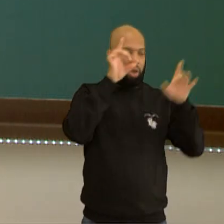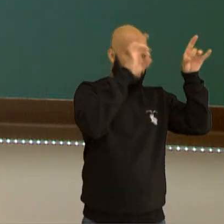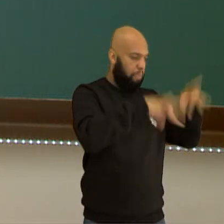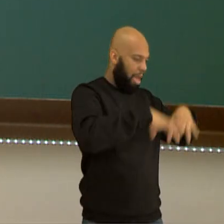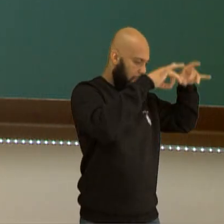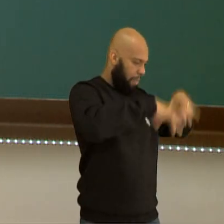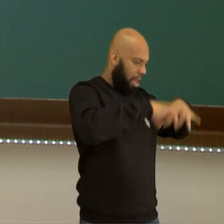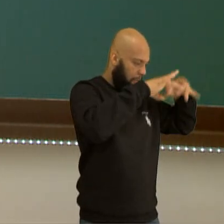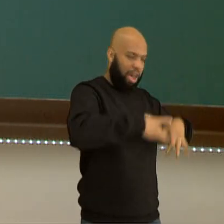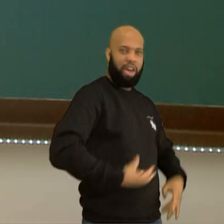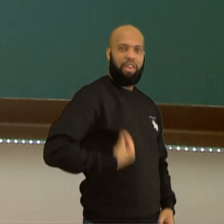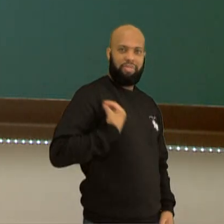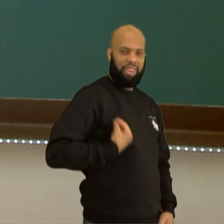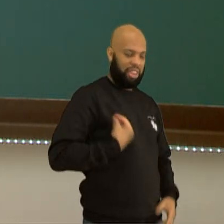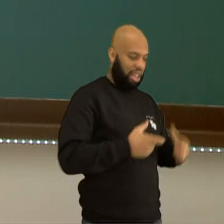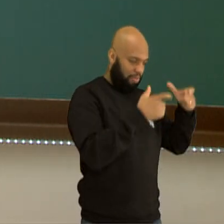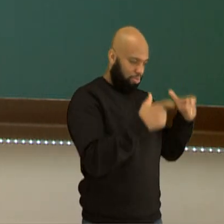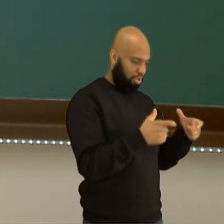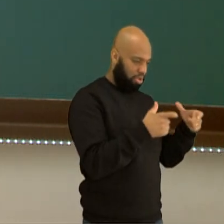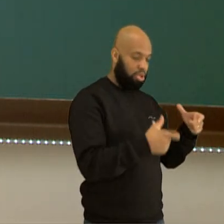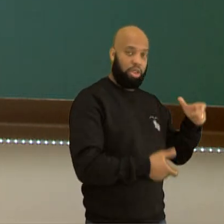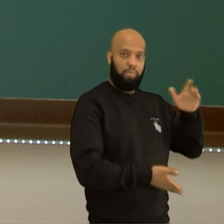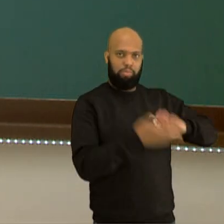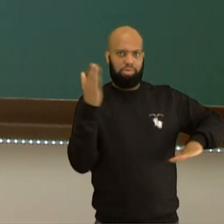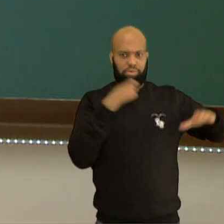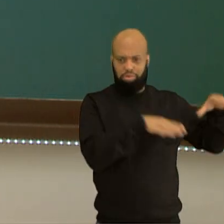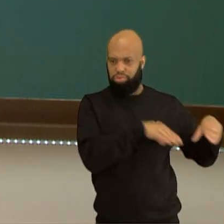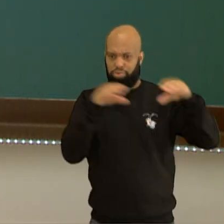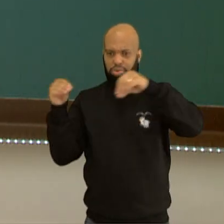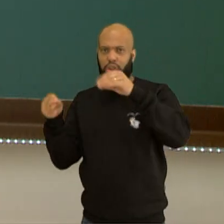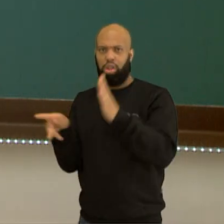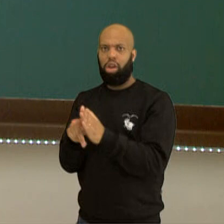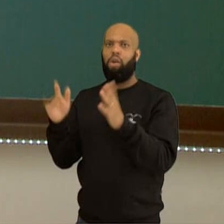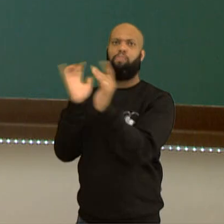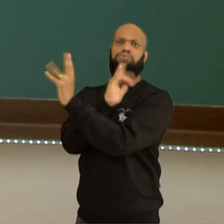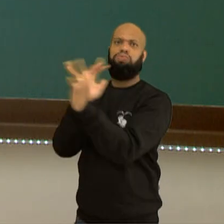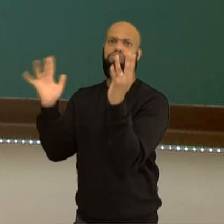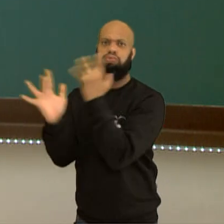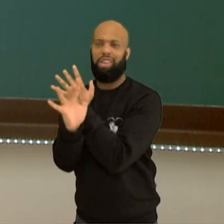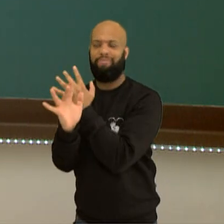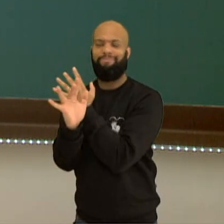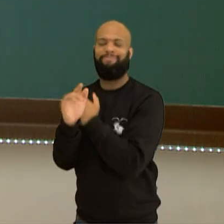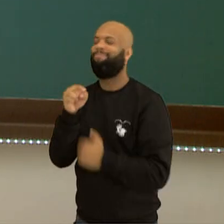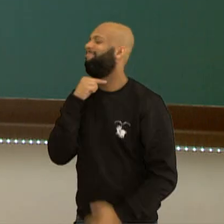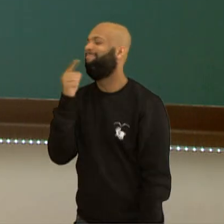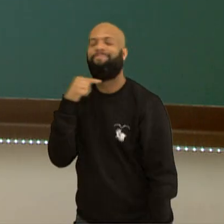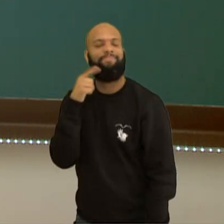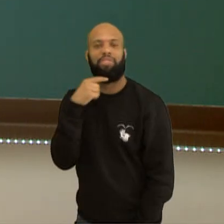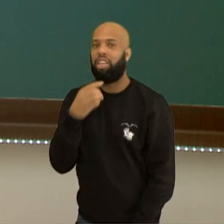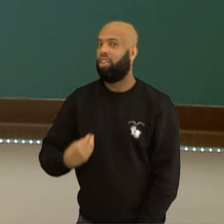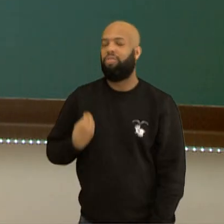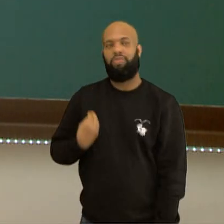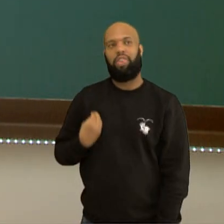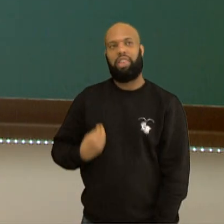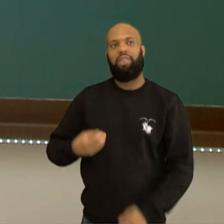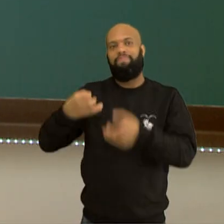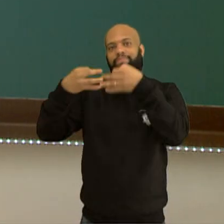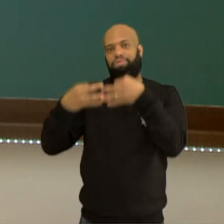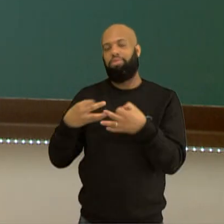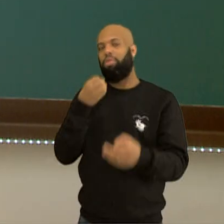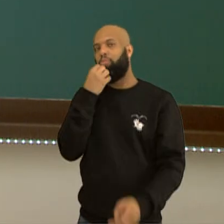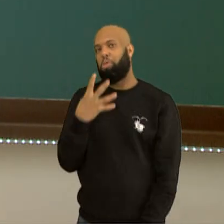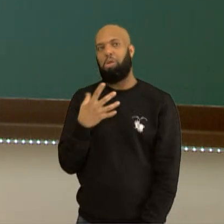dos seus locais de origem e foram para os grandes centros, mas não encontraram aquela melhor condição de vida que imaginavam